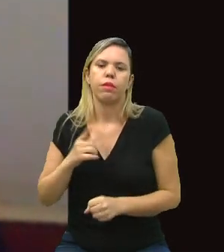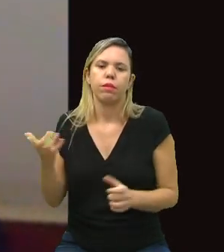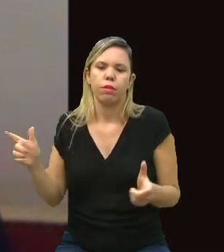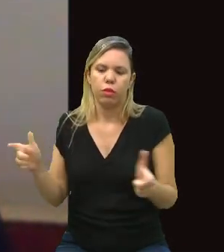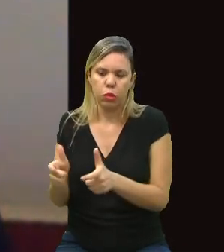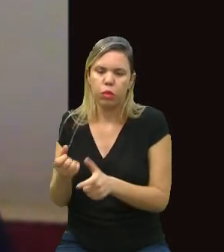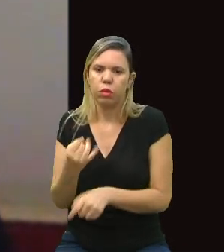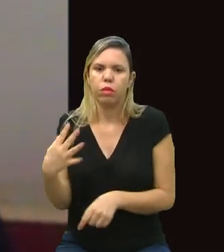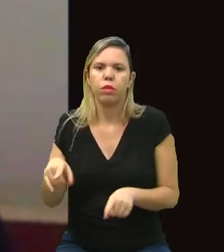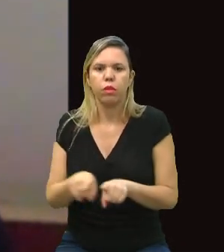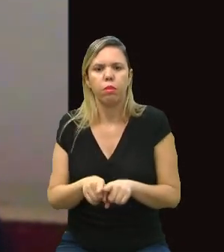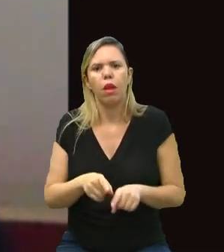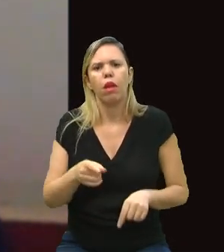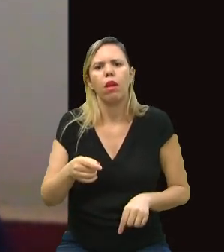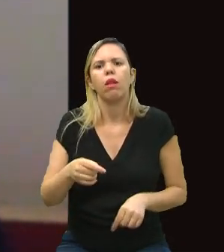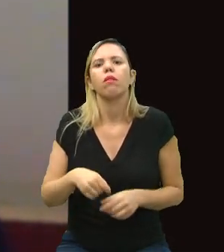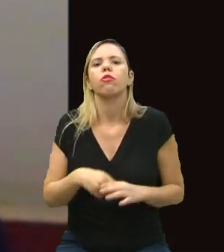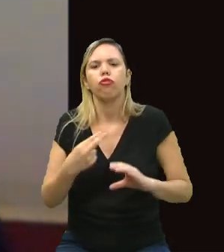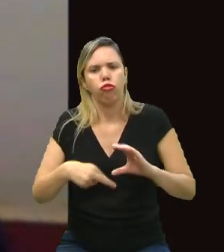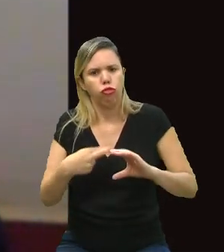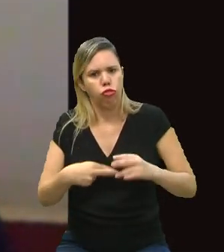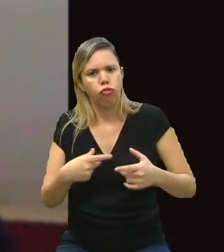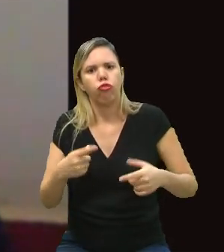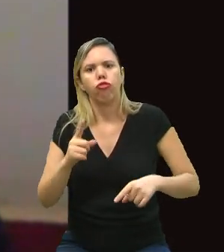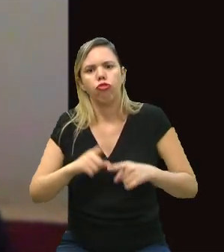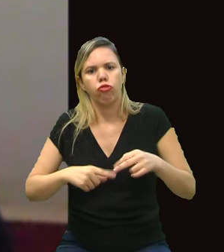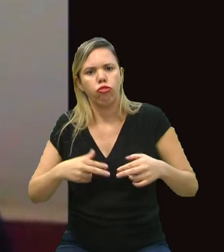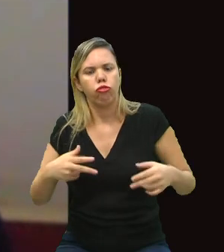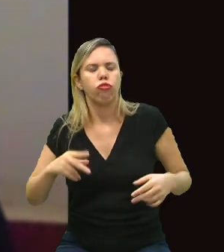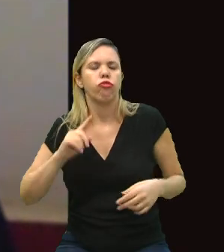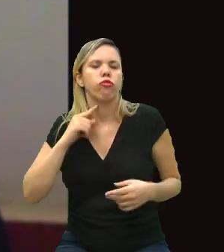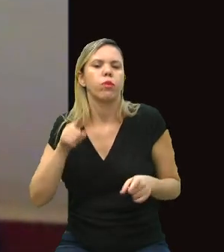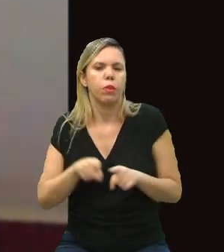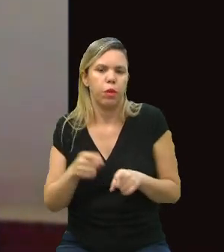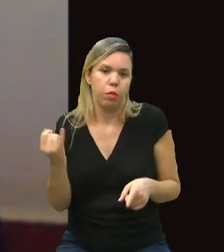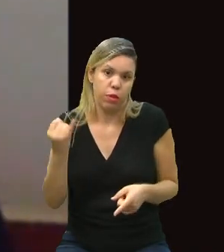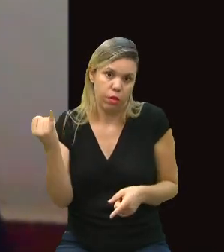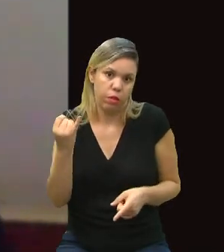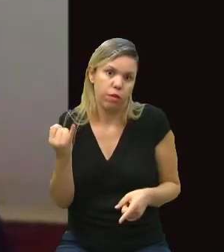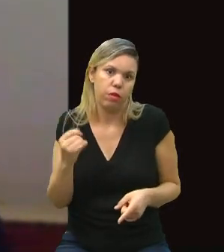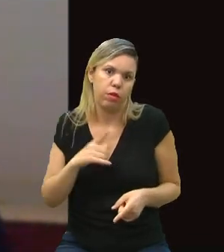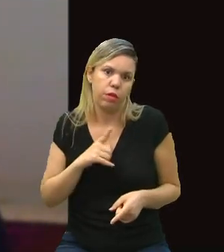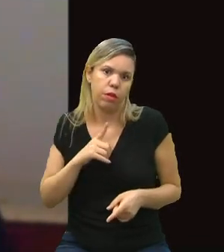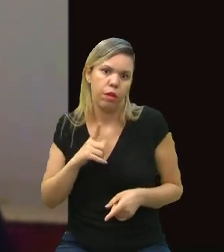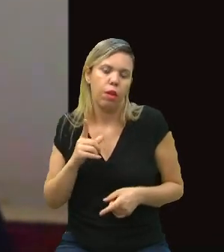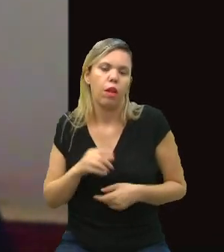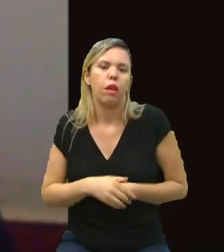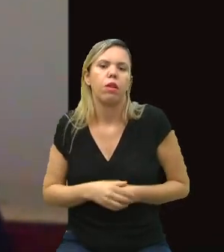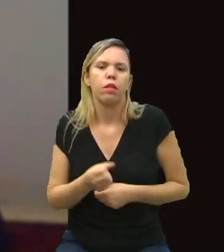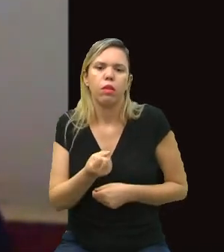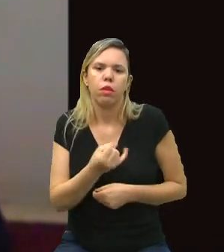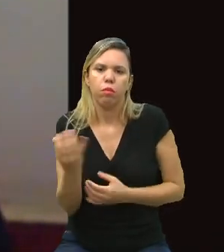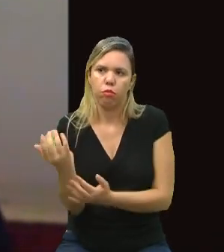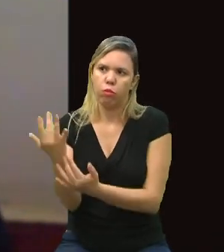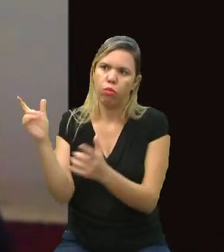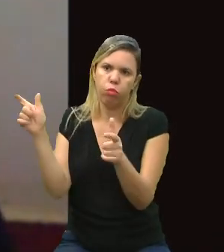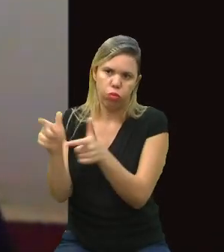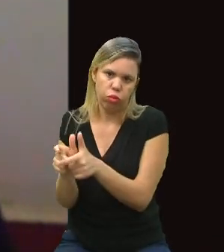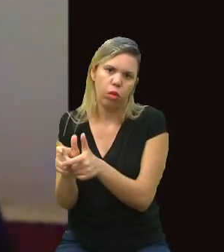importante, e mais tem uma quantidade de emissões menor. Então, em 2019, teve esse aumento em relação a